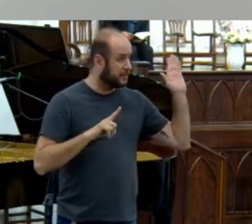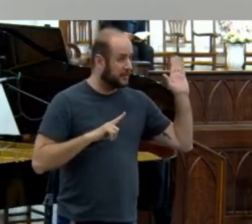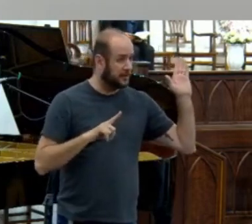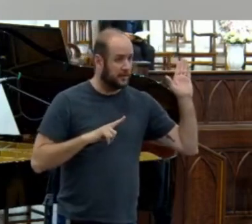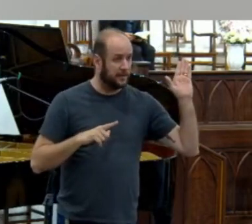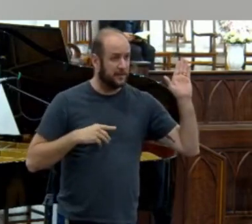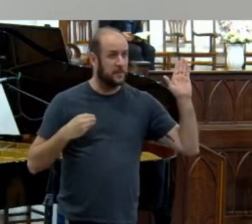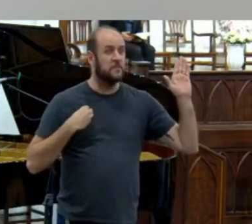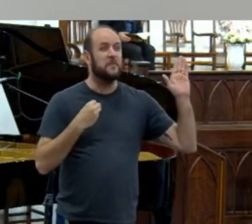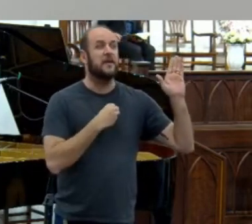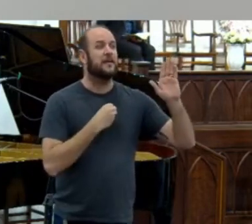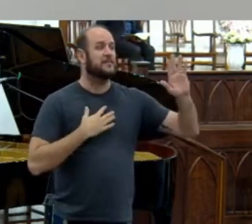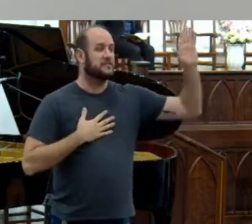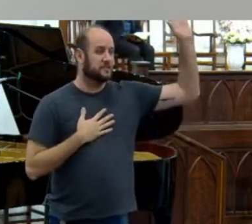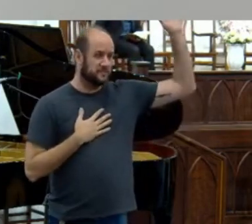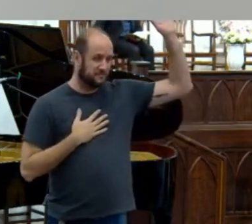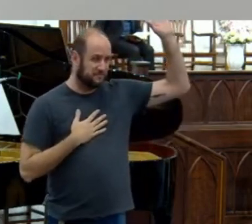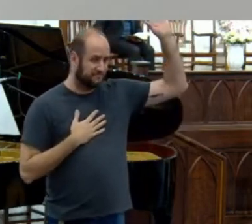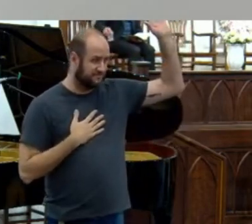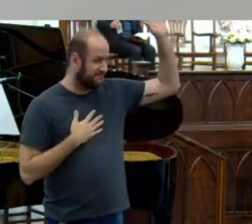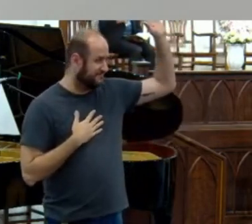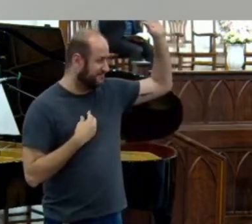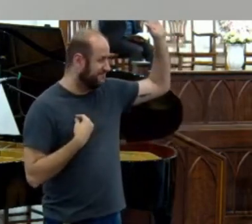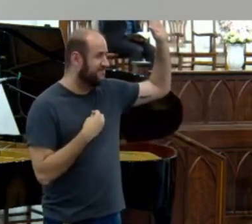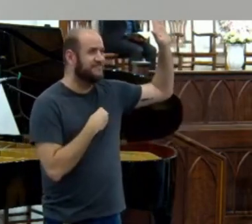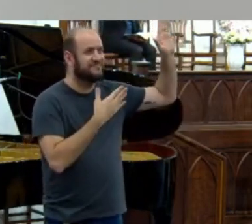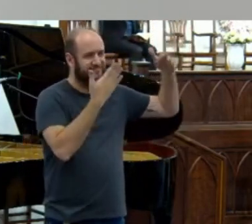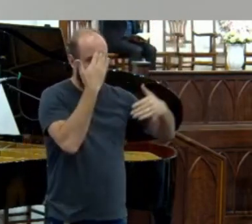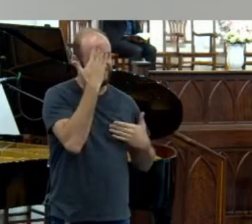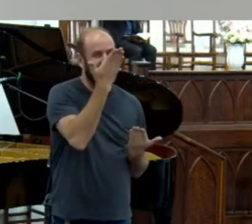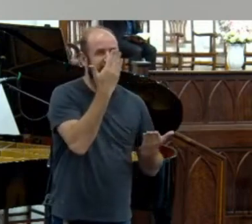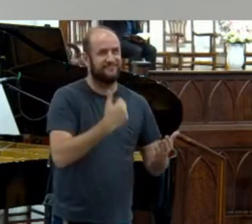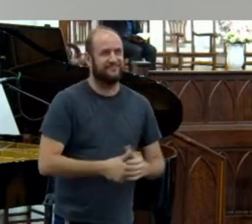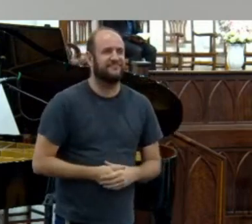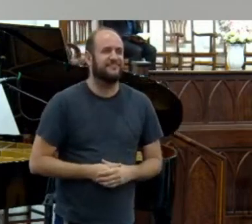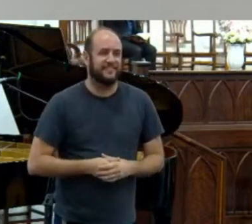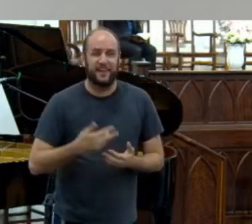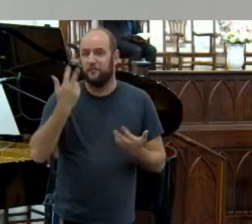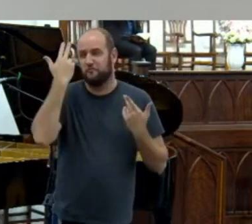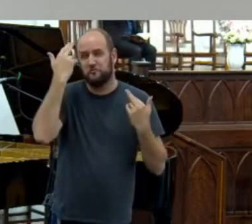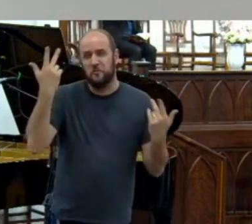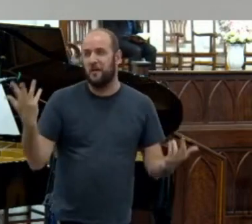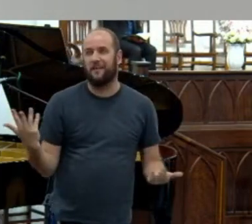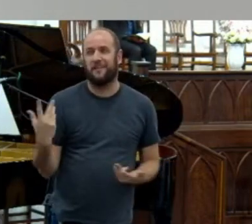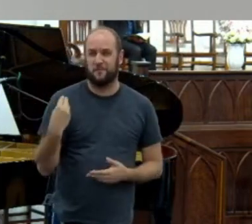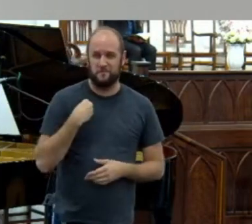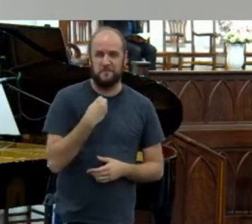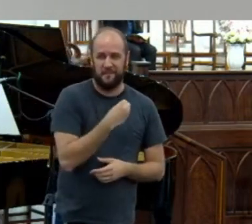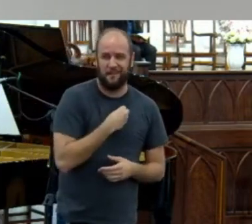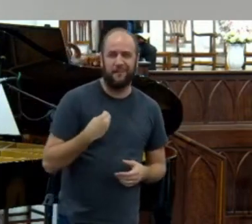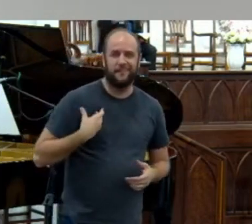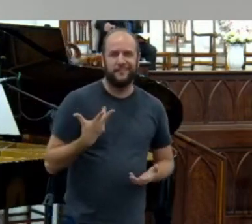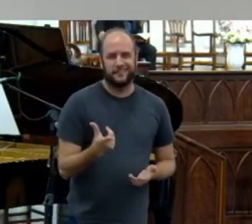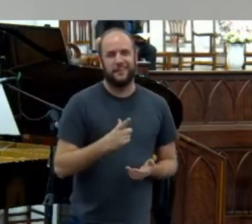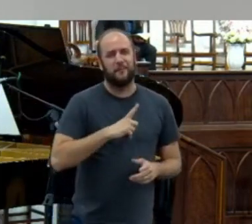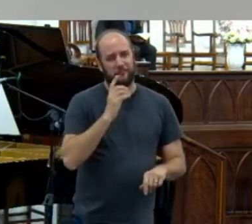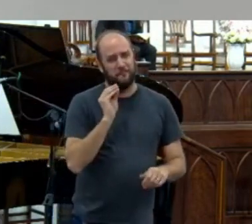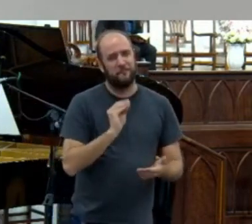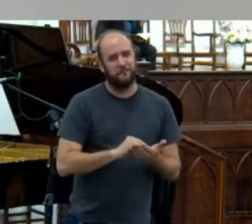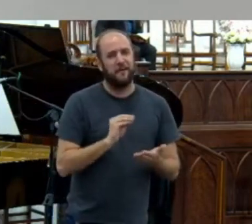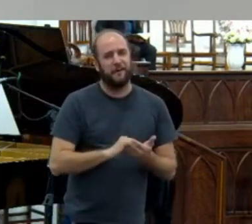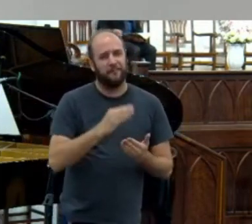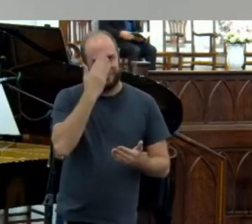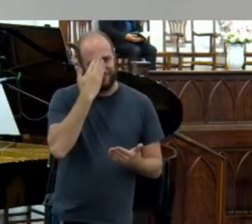Tem, né? Levanta a mão você que é médico. É muito obrigado. É muito comum entre médicos a incredulidade.